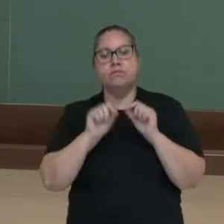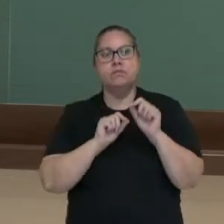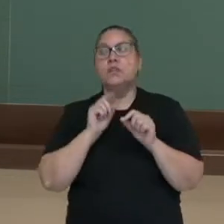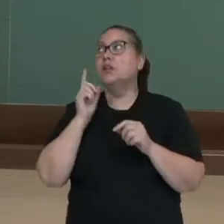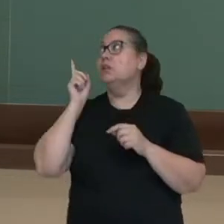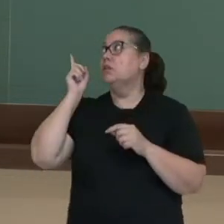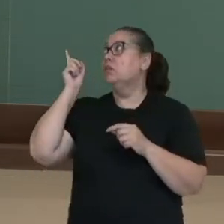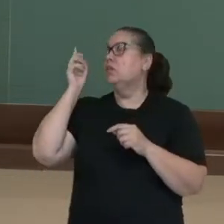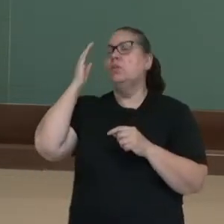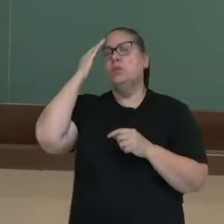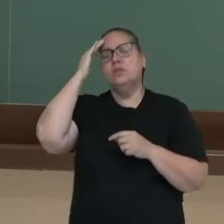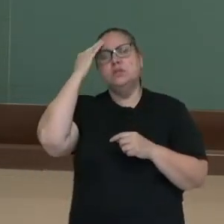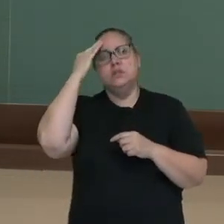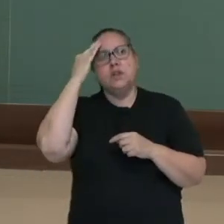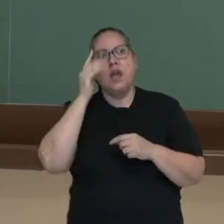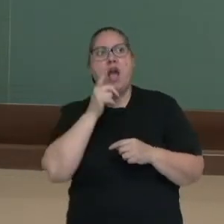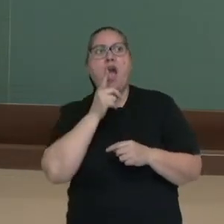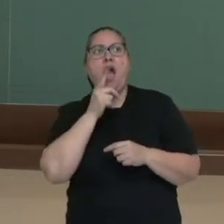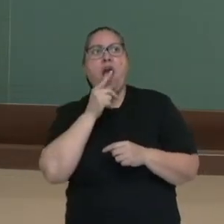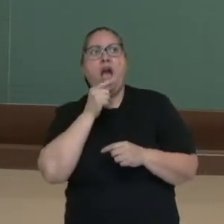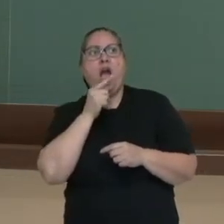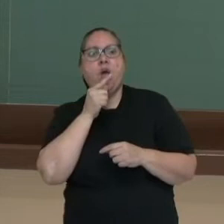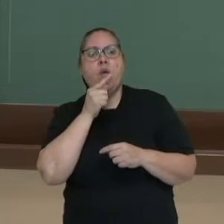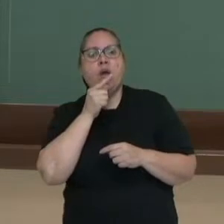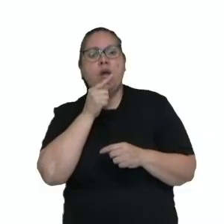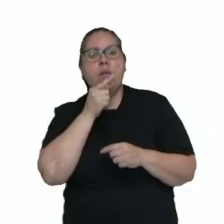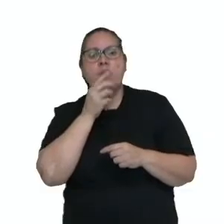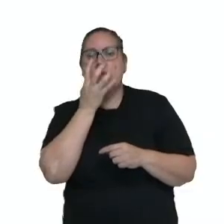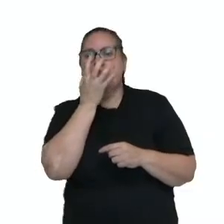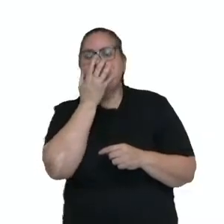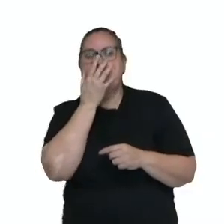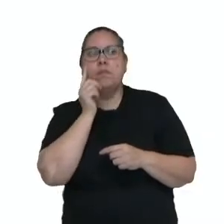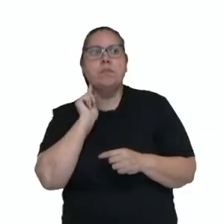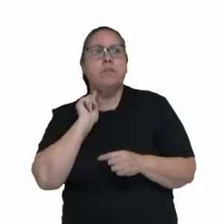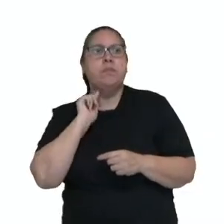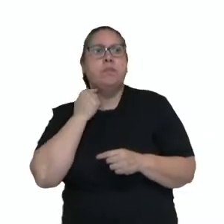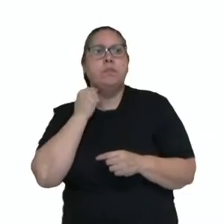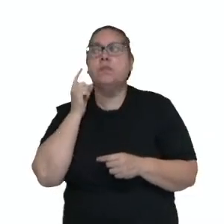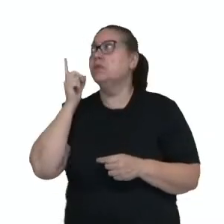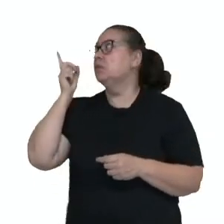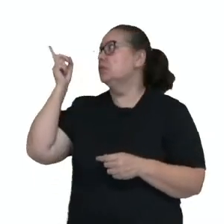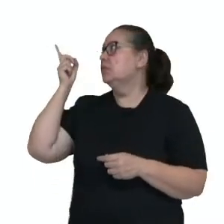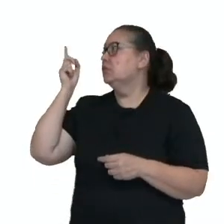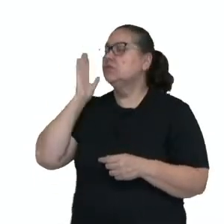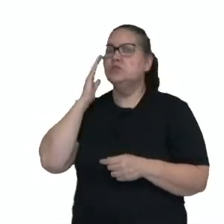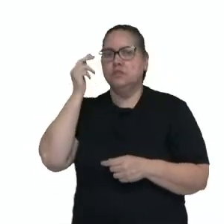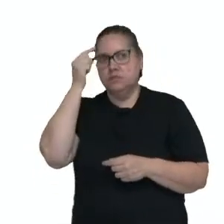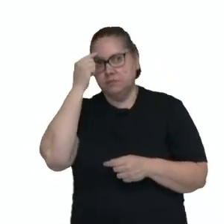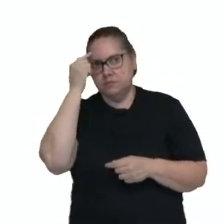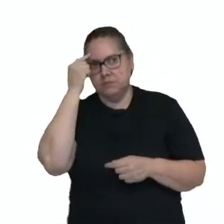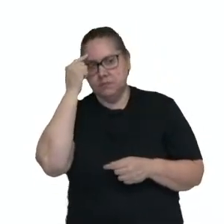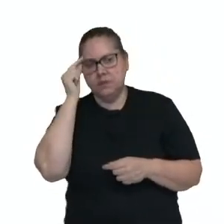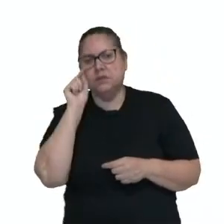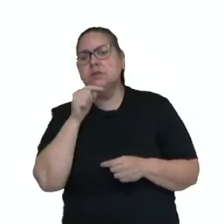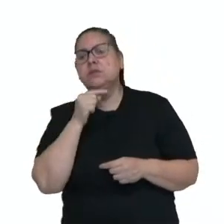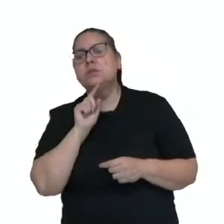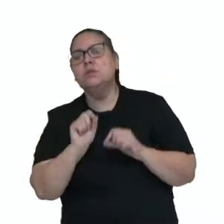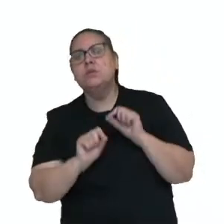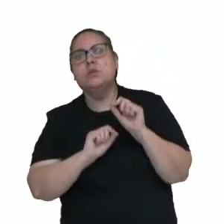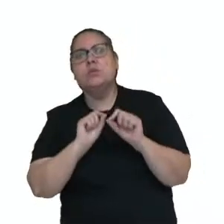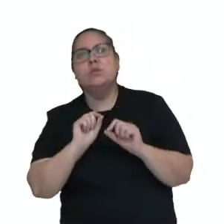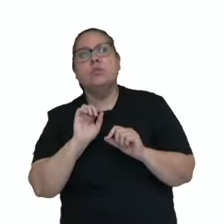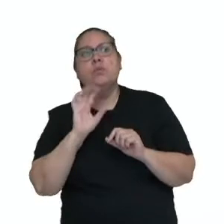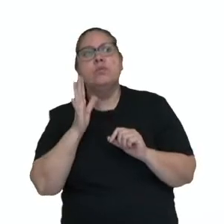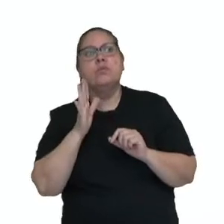vamos entender o que são as águas poluídas. A imagem aqui já traz uma ideia para nós. É aquilo